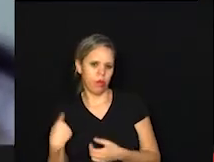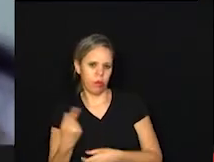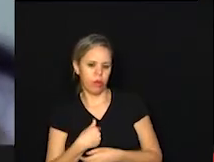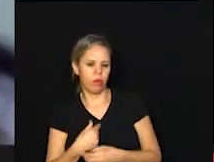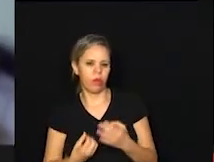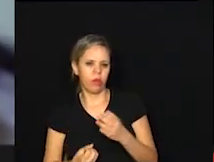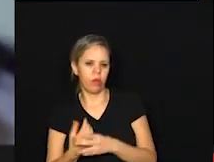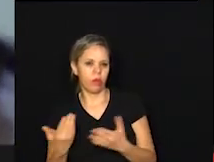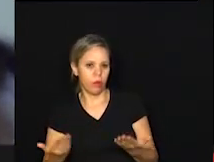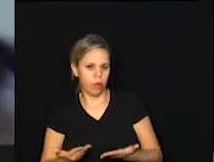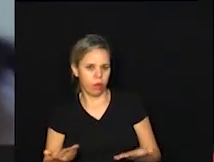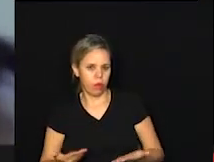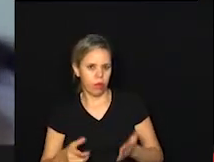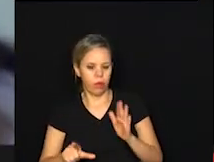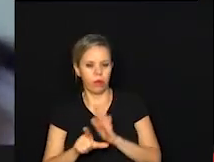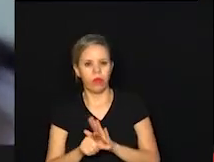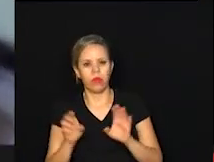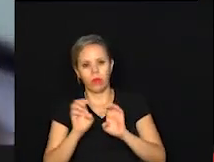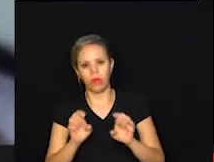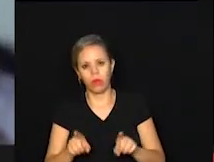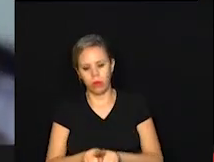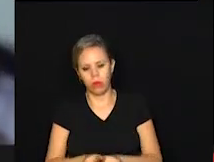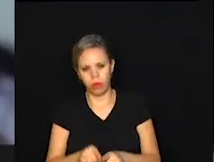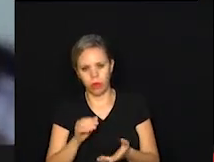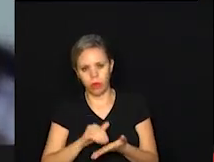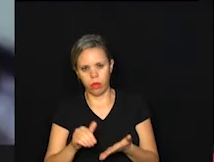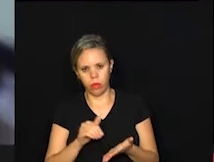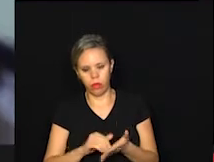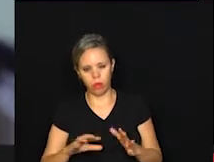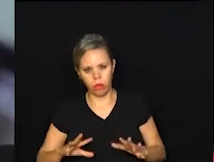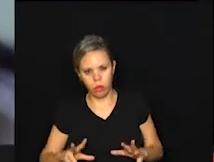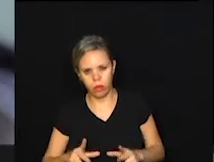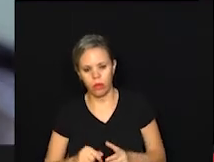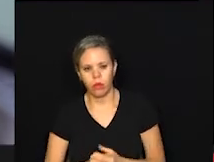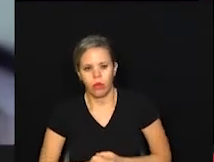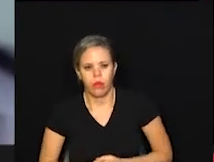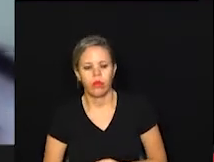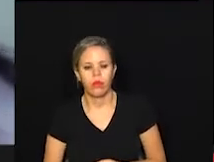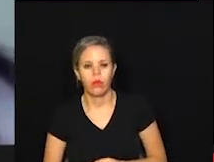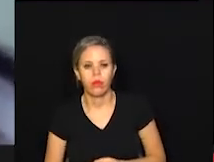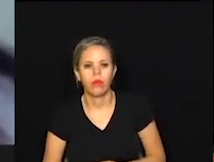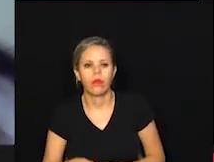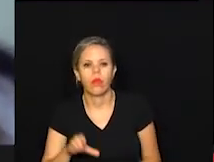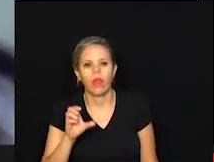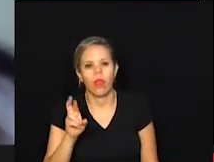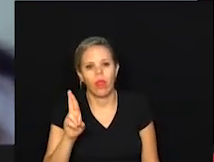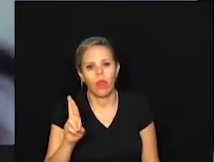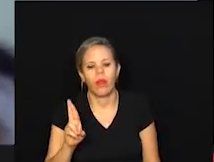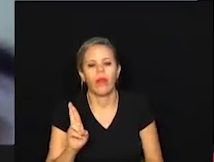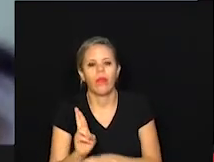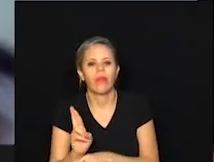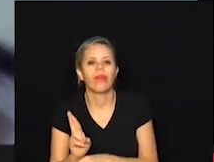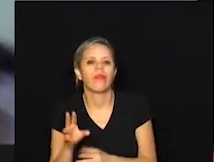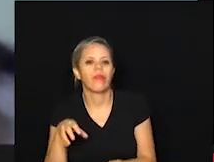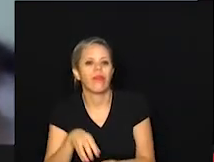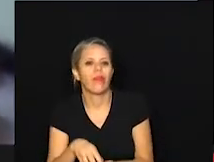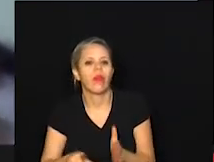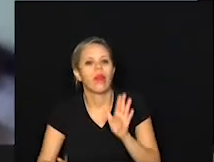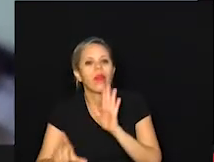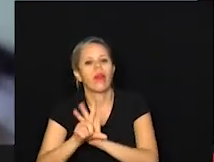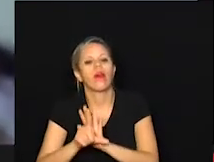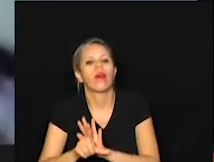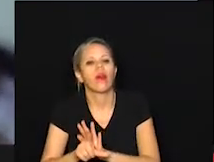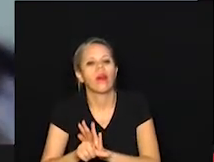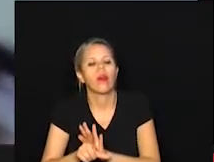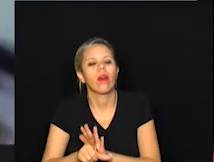criar agora a lei de estrutura da secretaria como um todo. E assim, o CR, que é o Centro de Referência, terá uma lei que